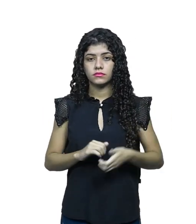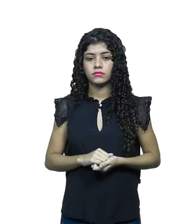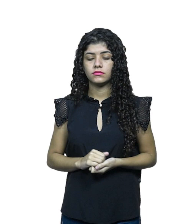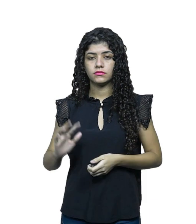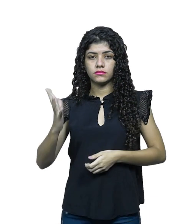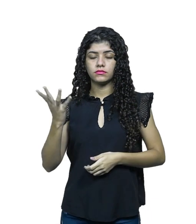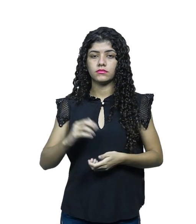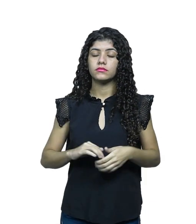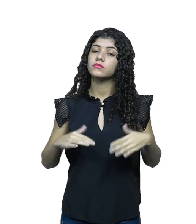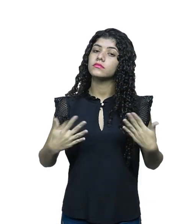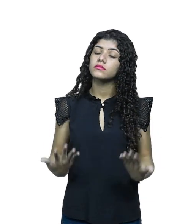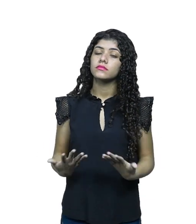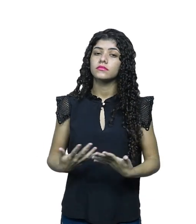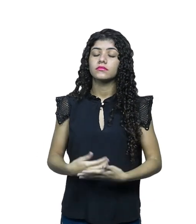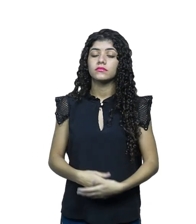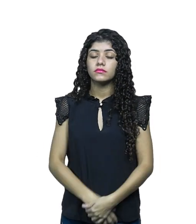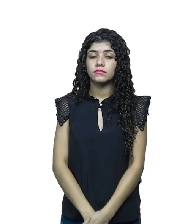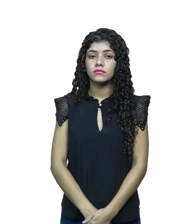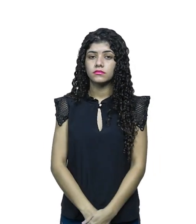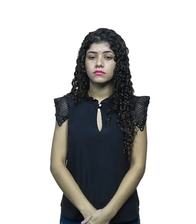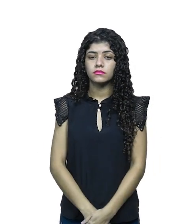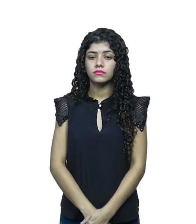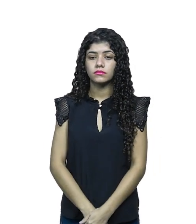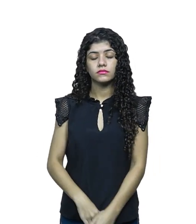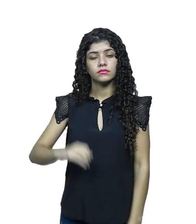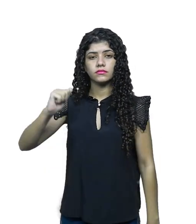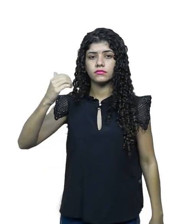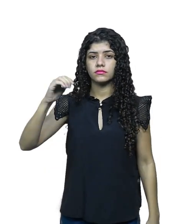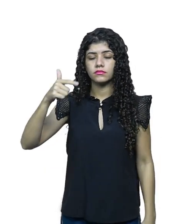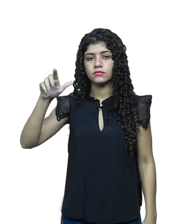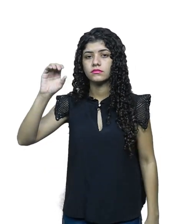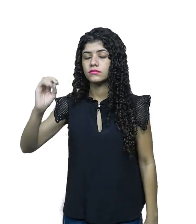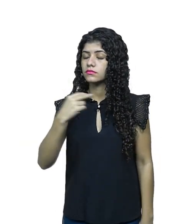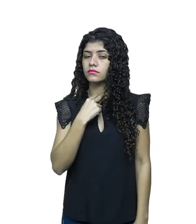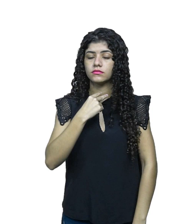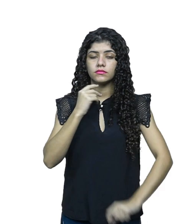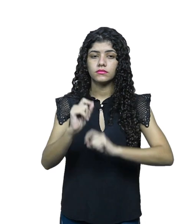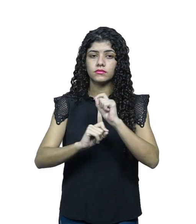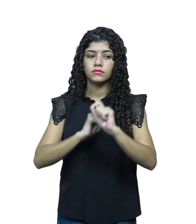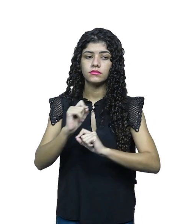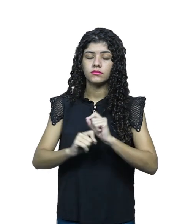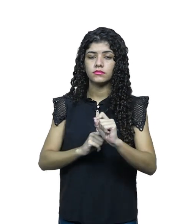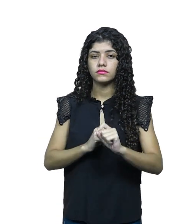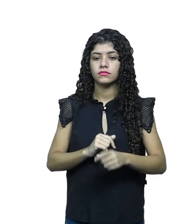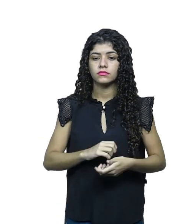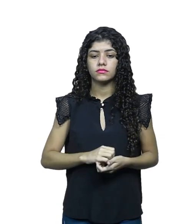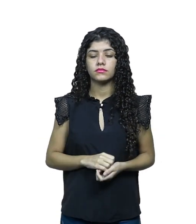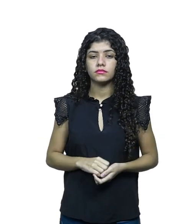vai acontecer nessa representação, nessa cena, nessa encenação que tá ali.